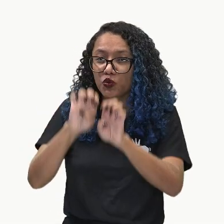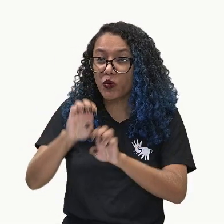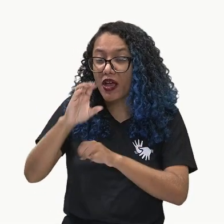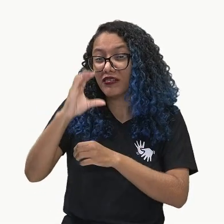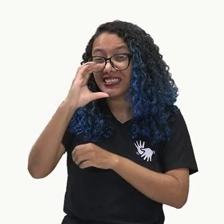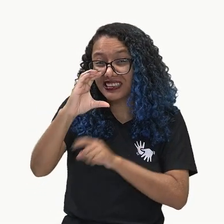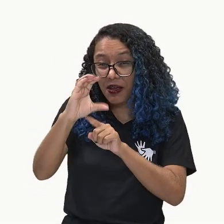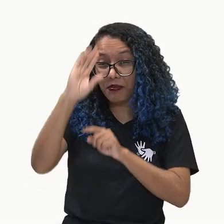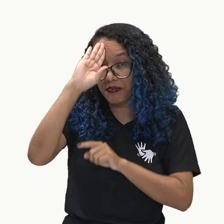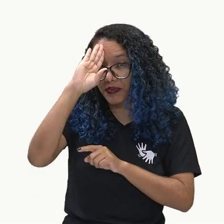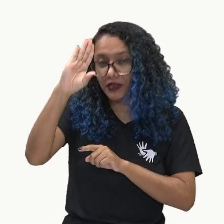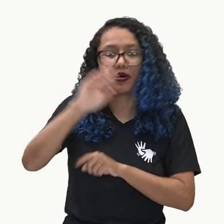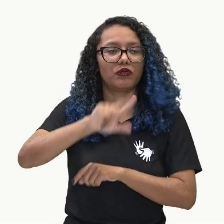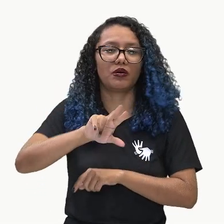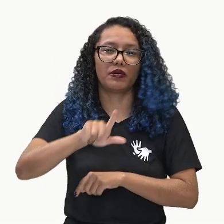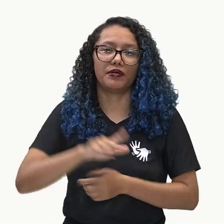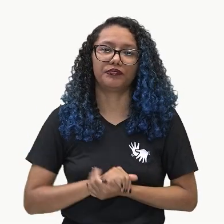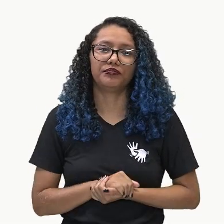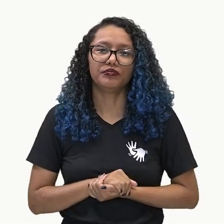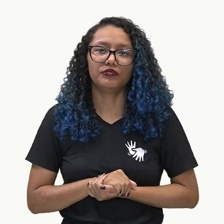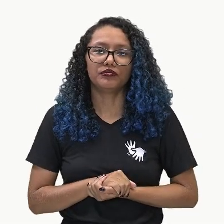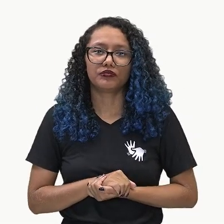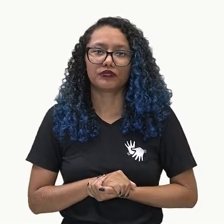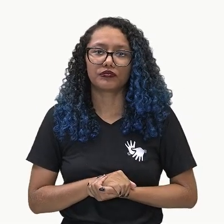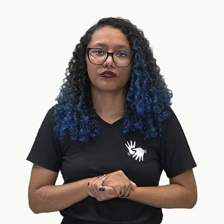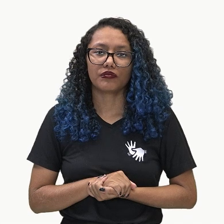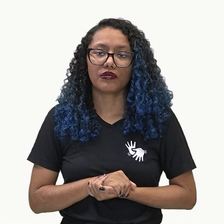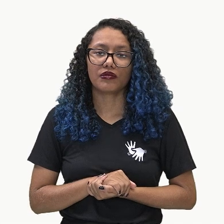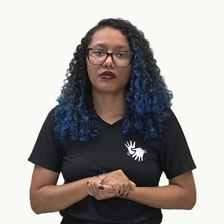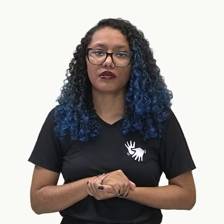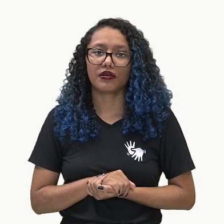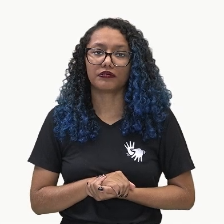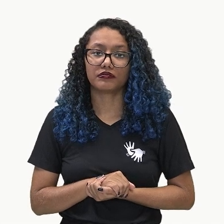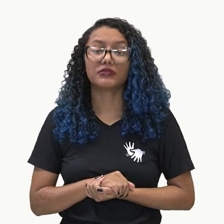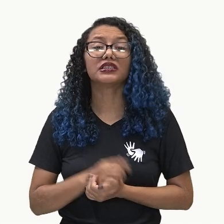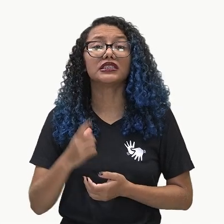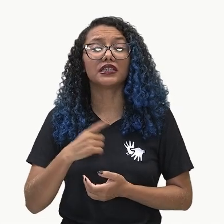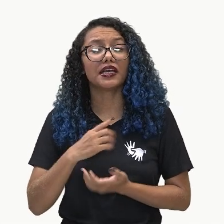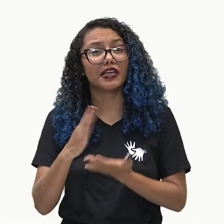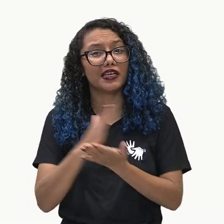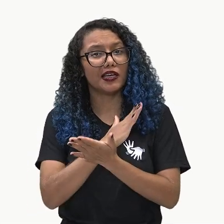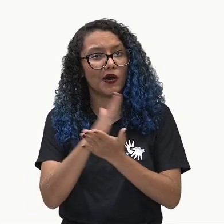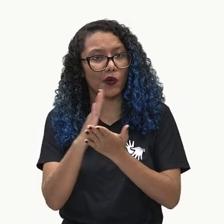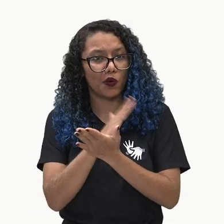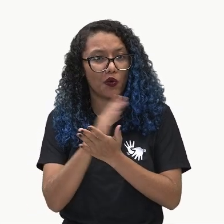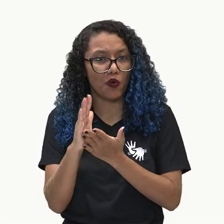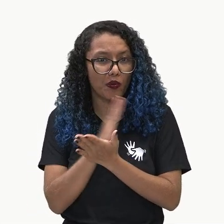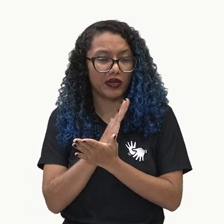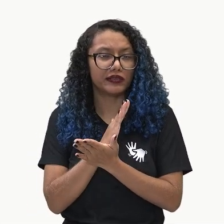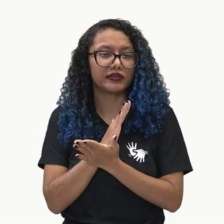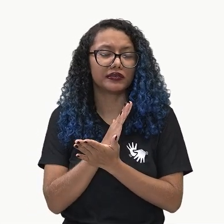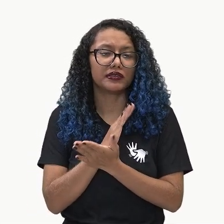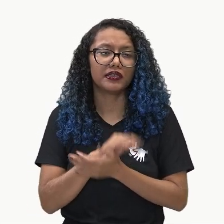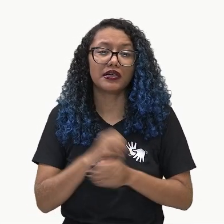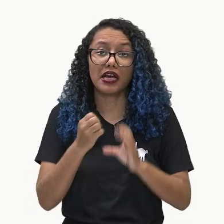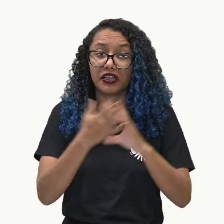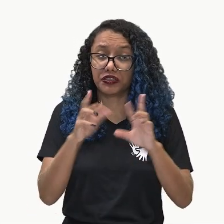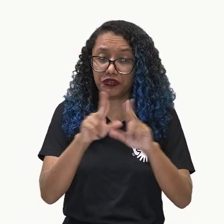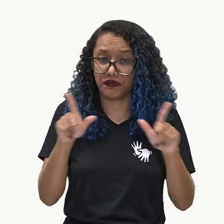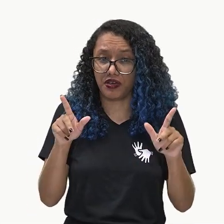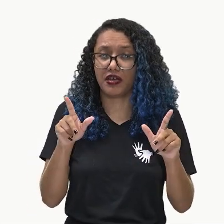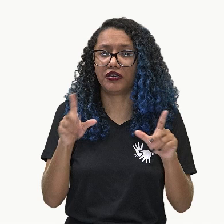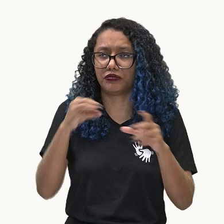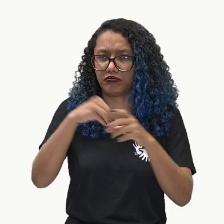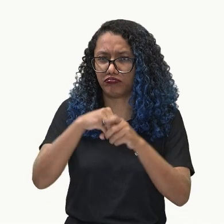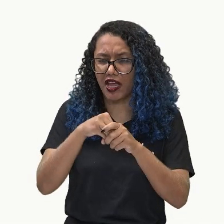Nas substâncias inorgânicas, nós vamos ter algumas exceções dentro da composição do